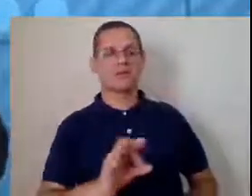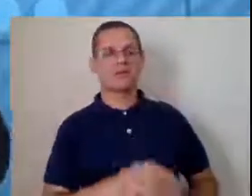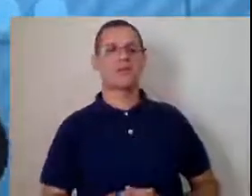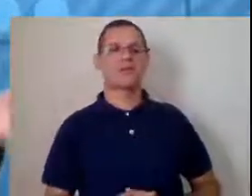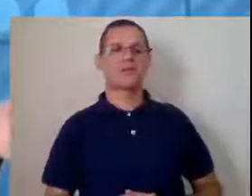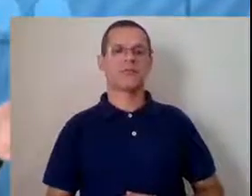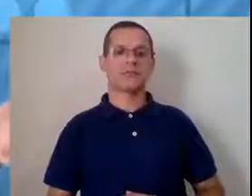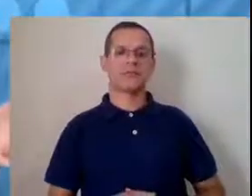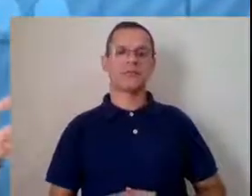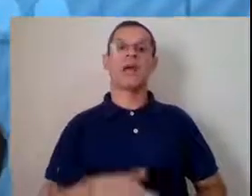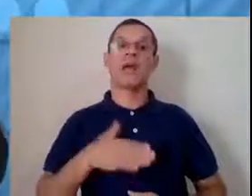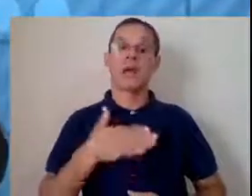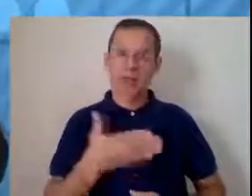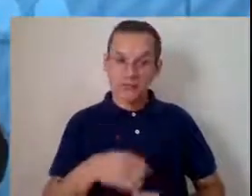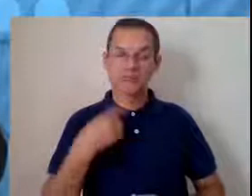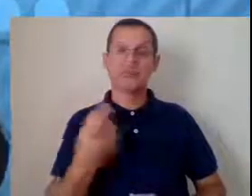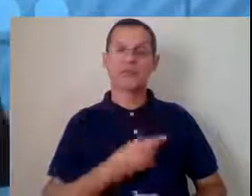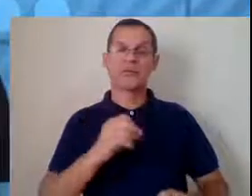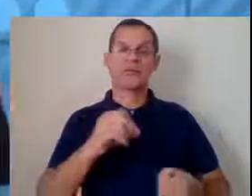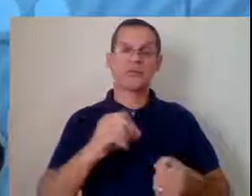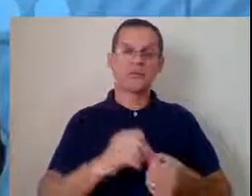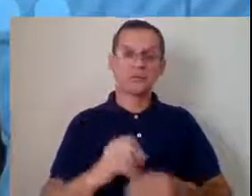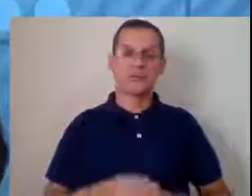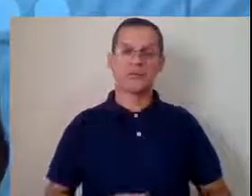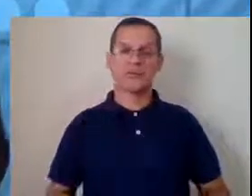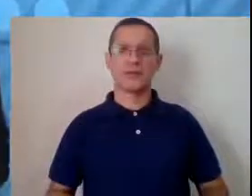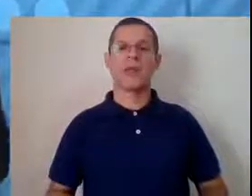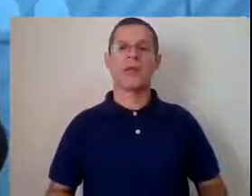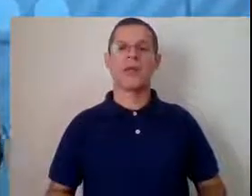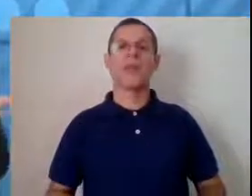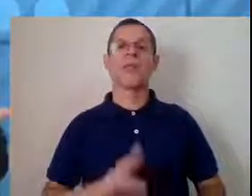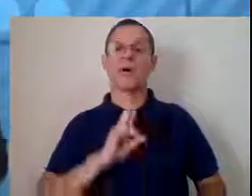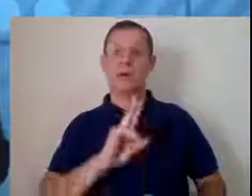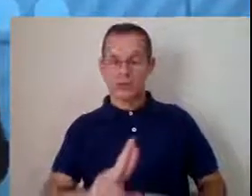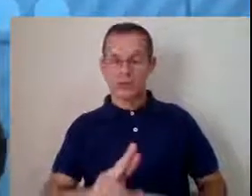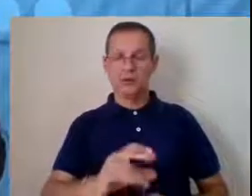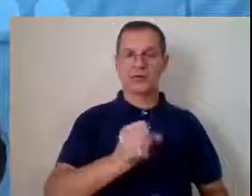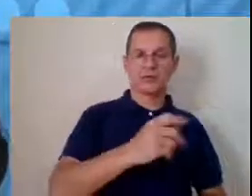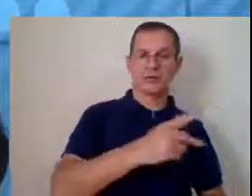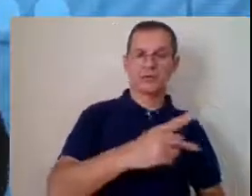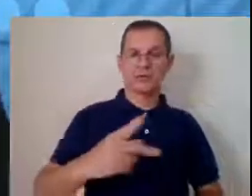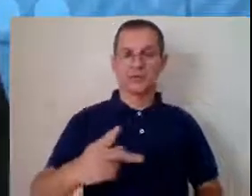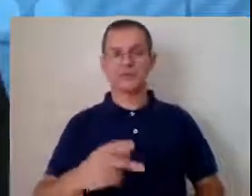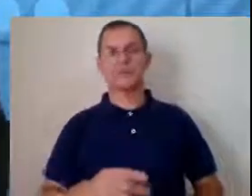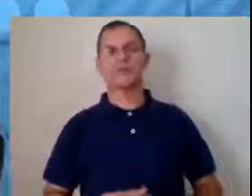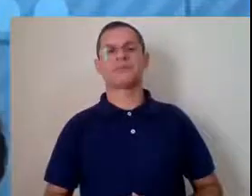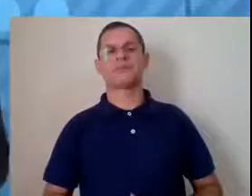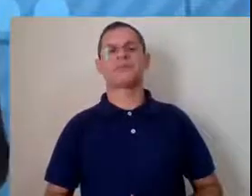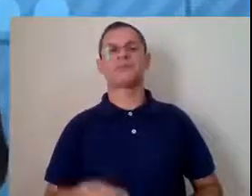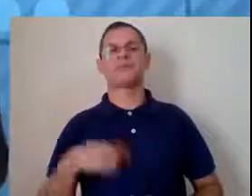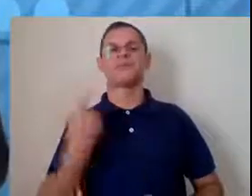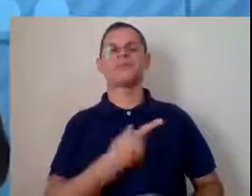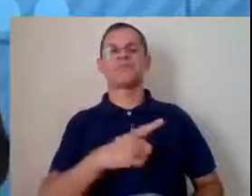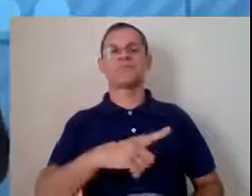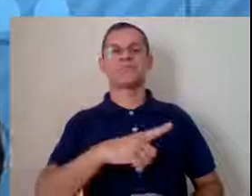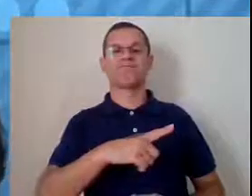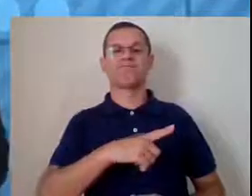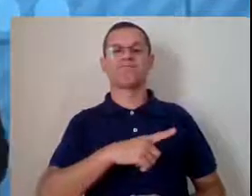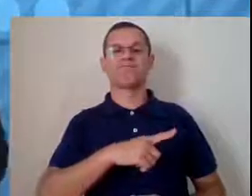33,33%. Então, nós fizemos aí mais uma resolução, né, de problemas que nós